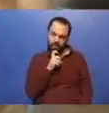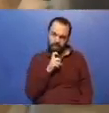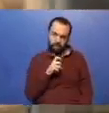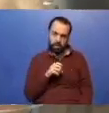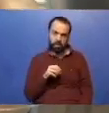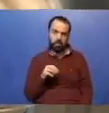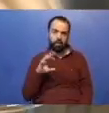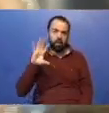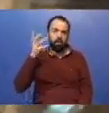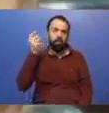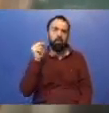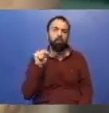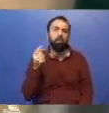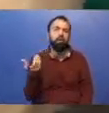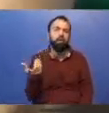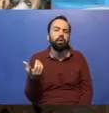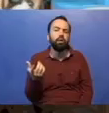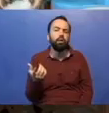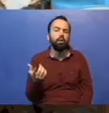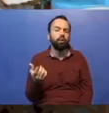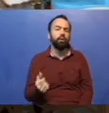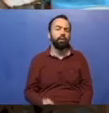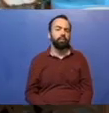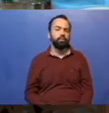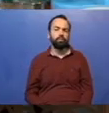que aconteceu.